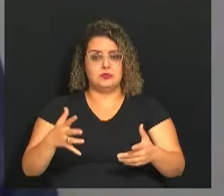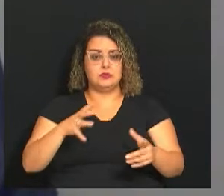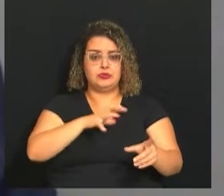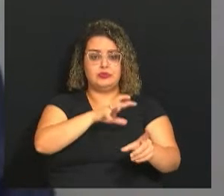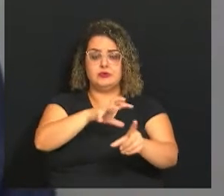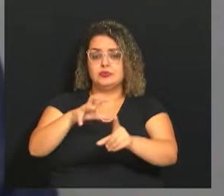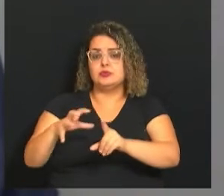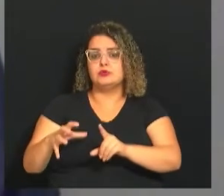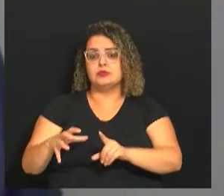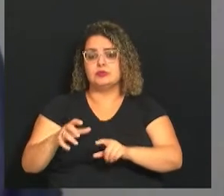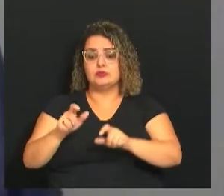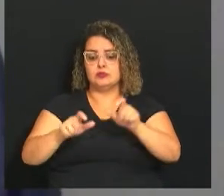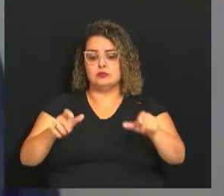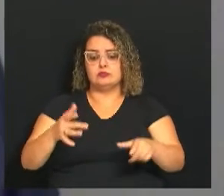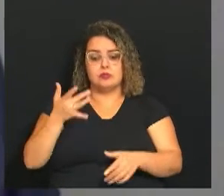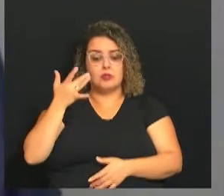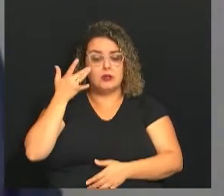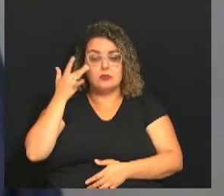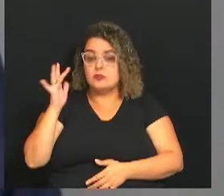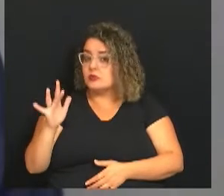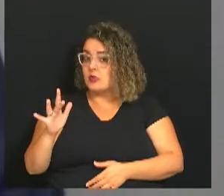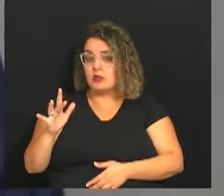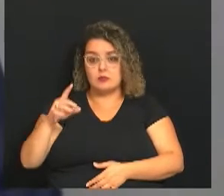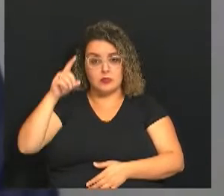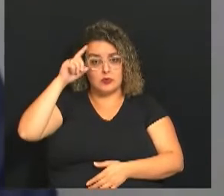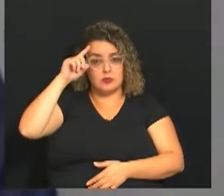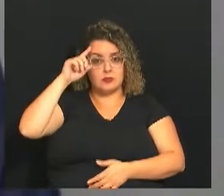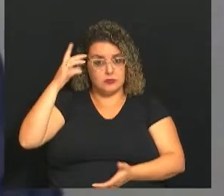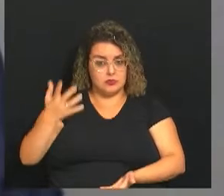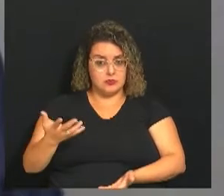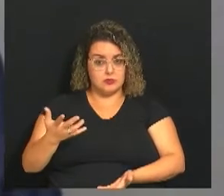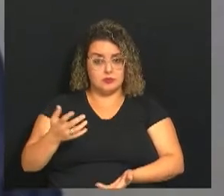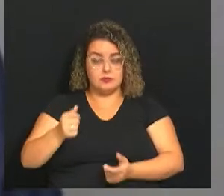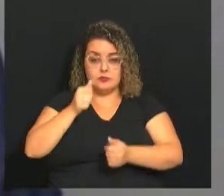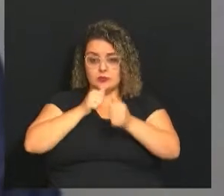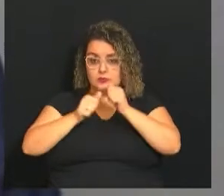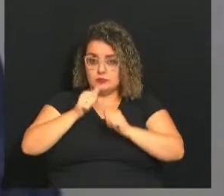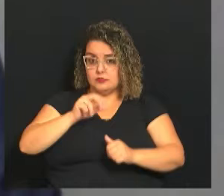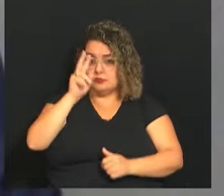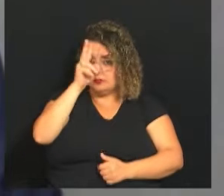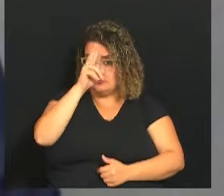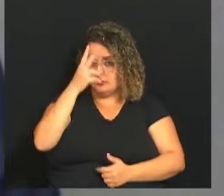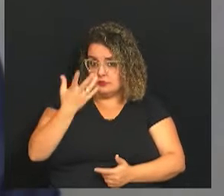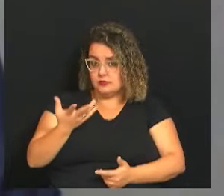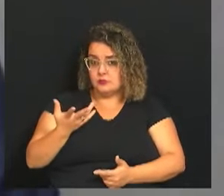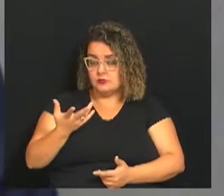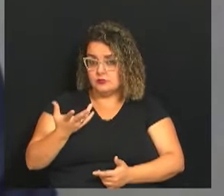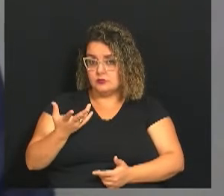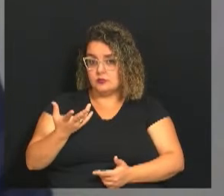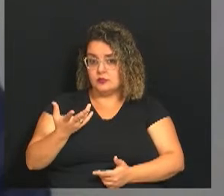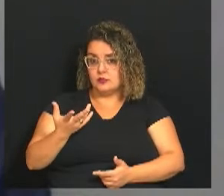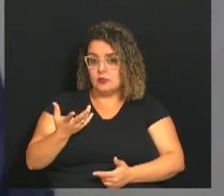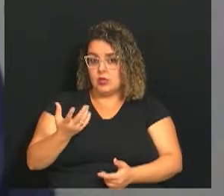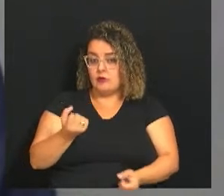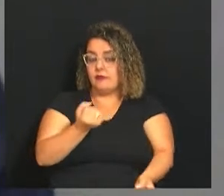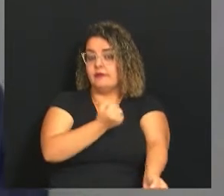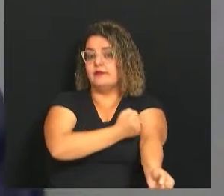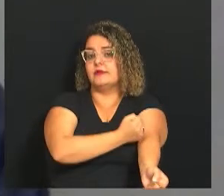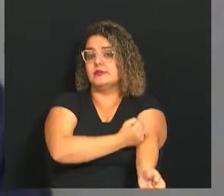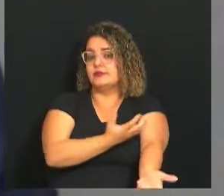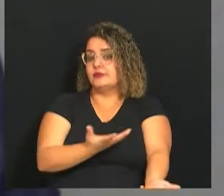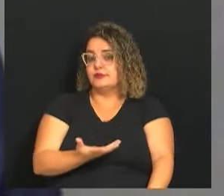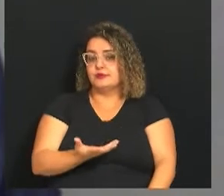muita noção disso no dia a dia. Porque o alcoolismo é uma dependência que muitas vezes você não consegue perceber. A